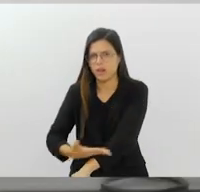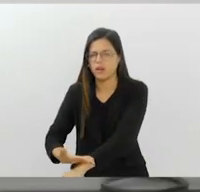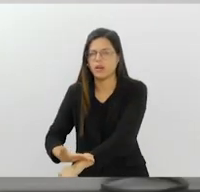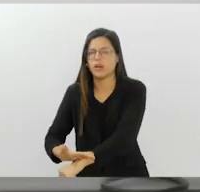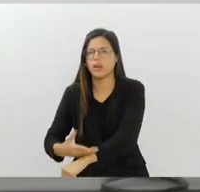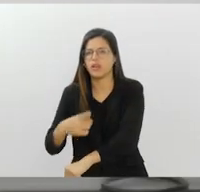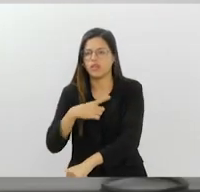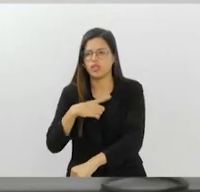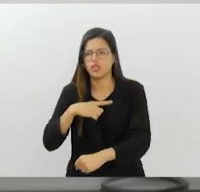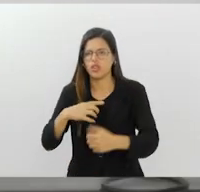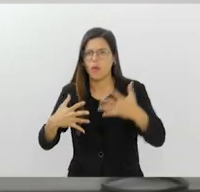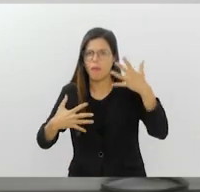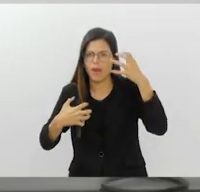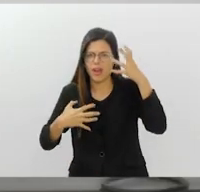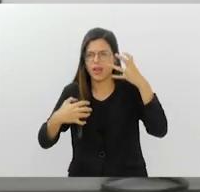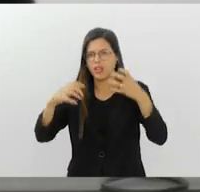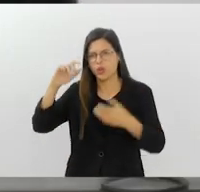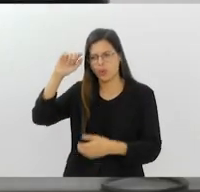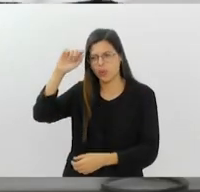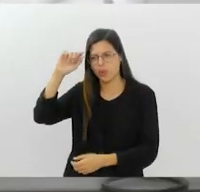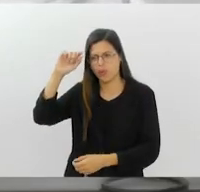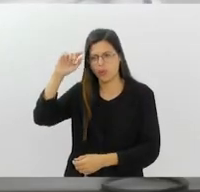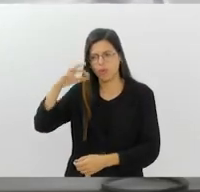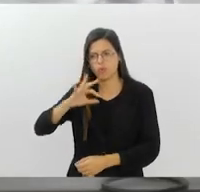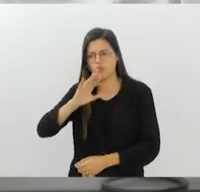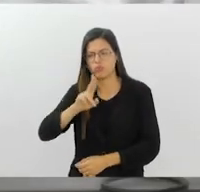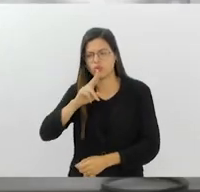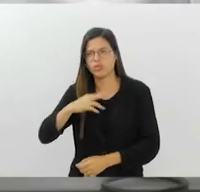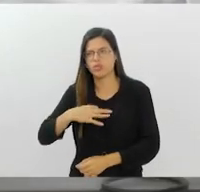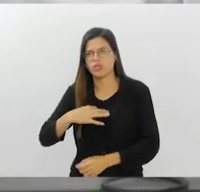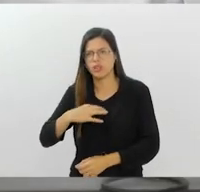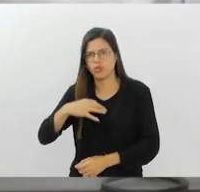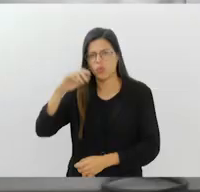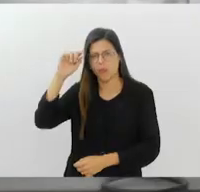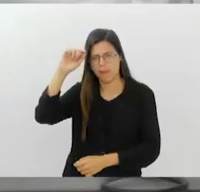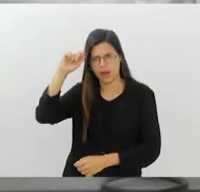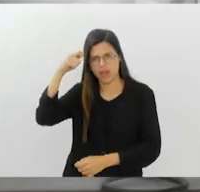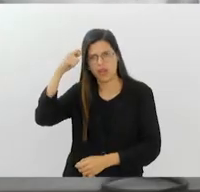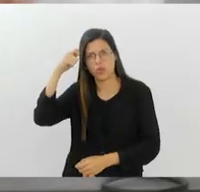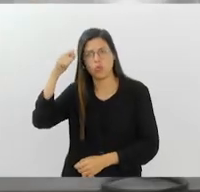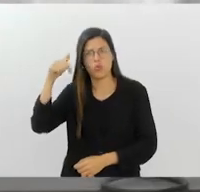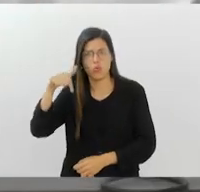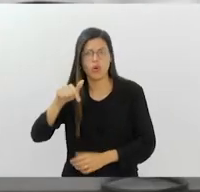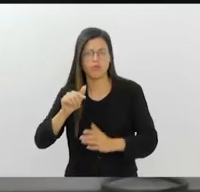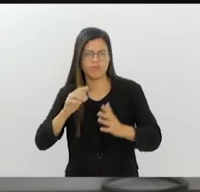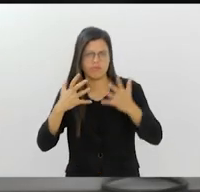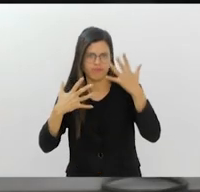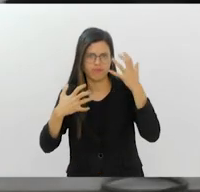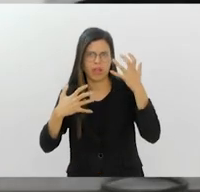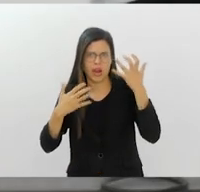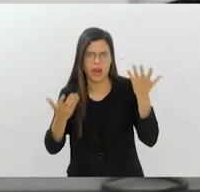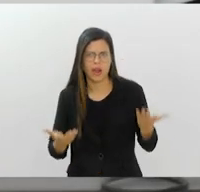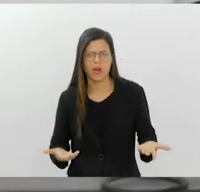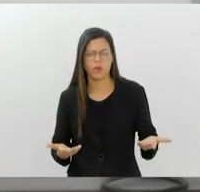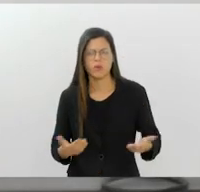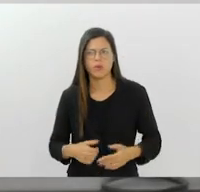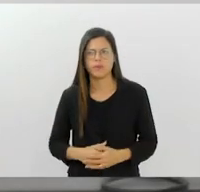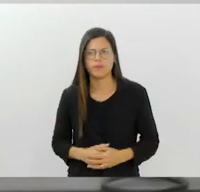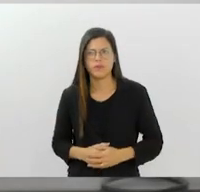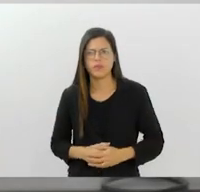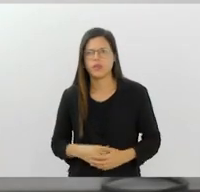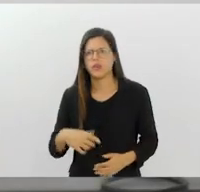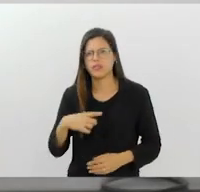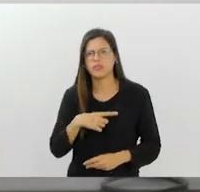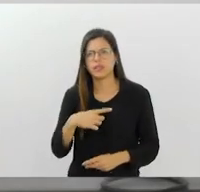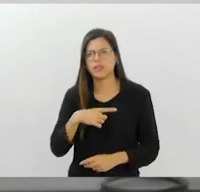bonequinho As Bonequinhas eram brancas e o bonequinho Preto era um macaco era um macaco então isso foi Mas aí teve